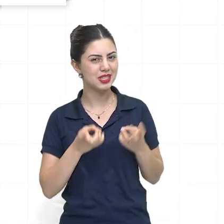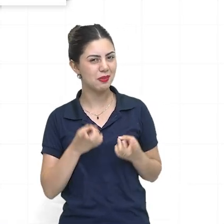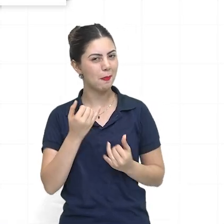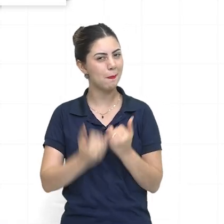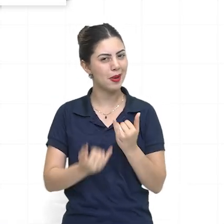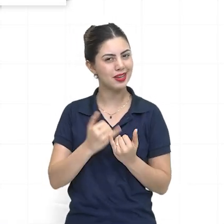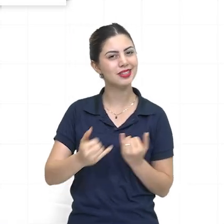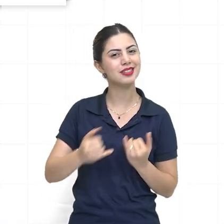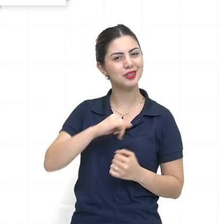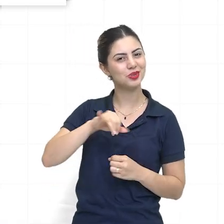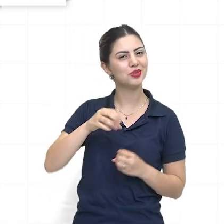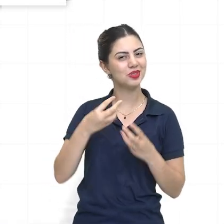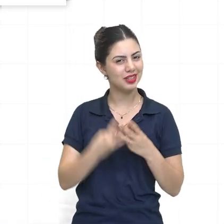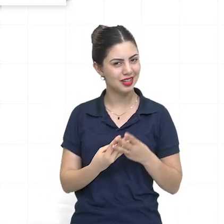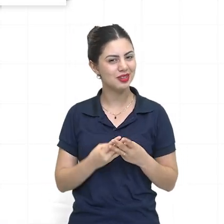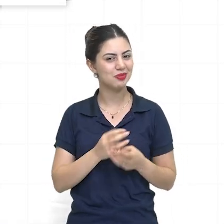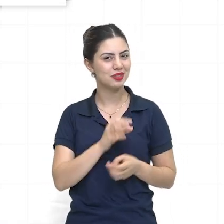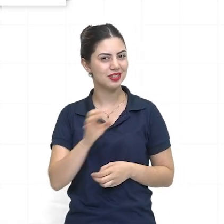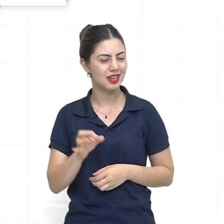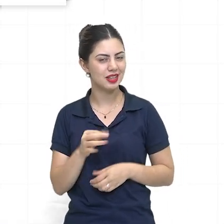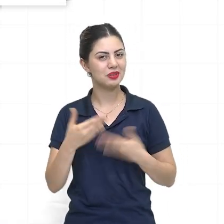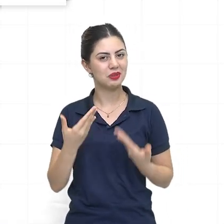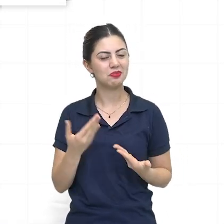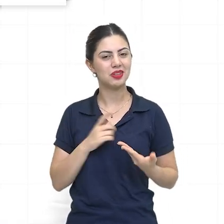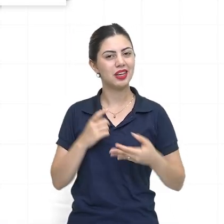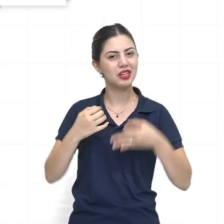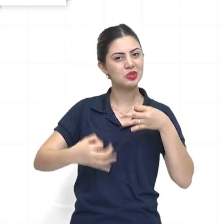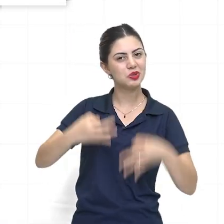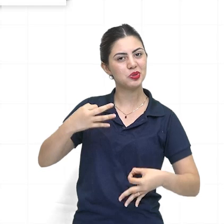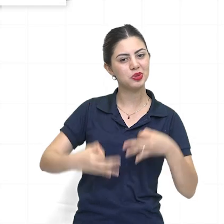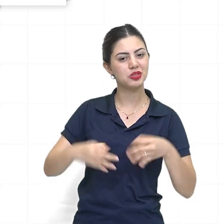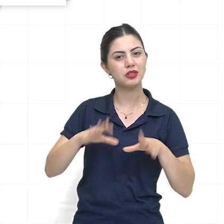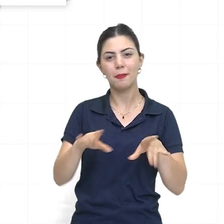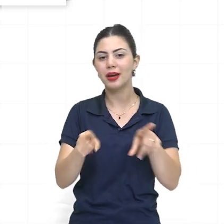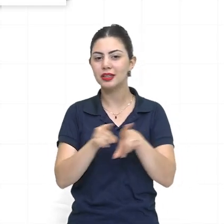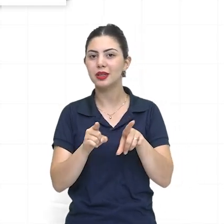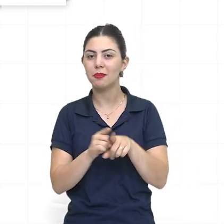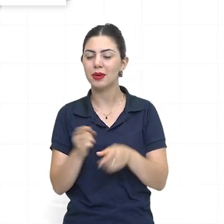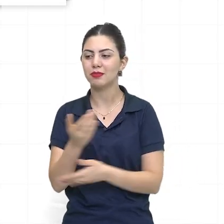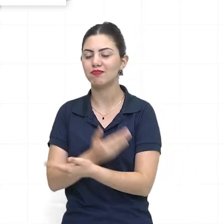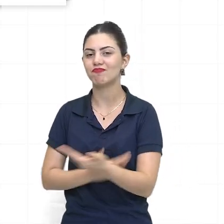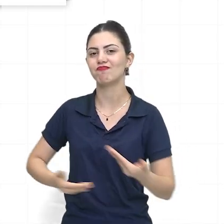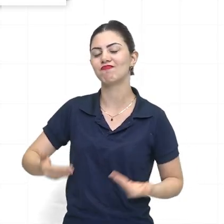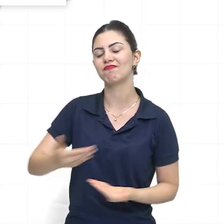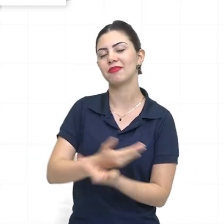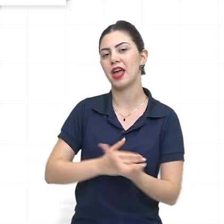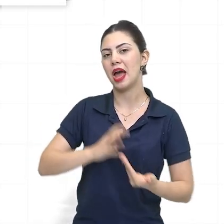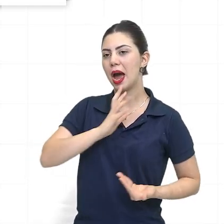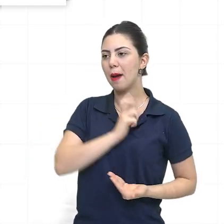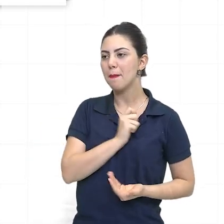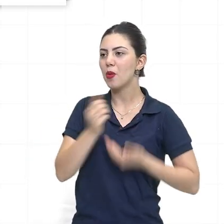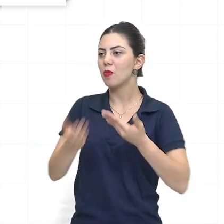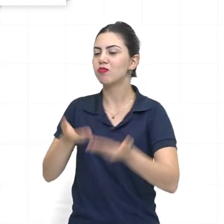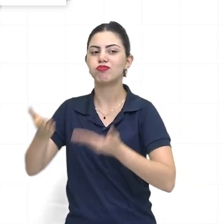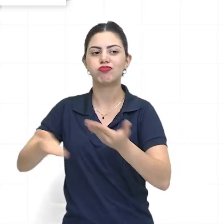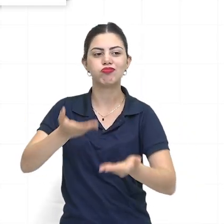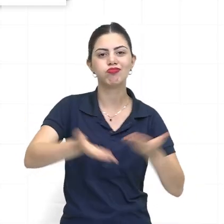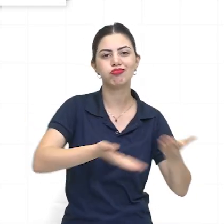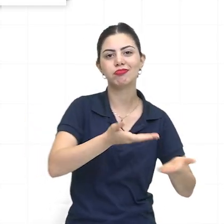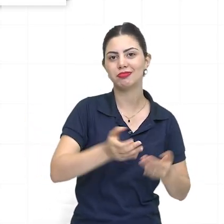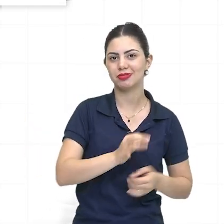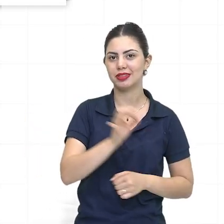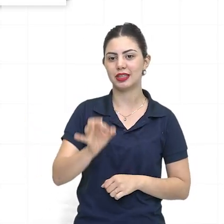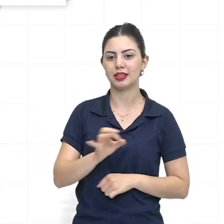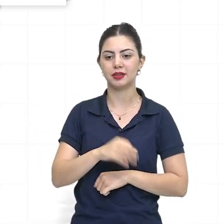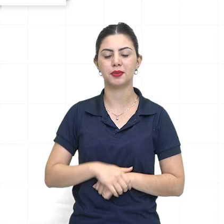mensagem judaica, né? De justiça, mas também de reciprocidade, de fazer o bem sem enviar quem. E aqui